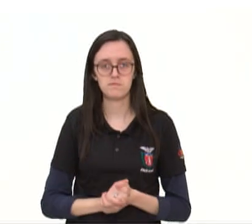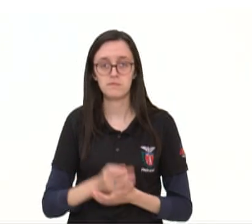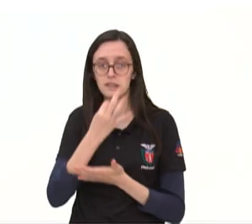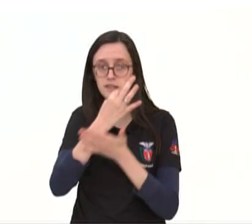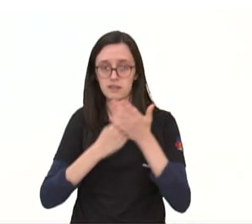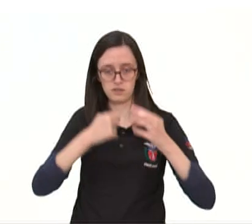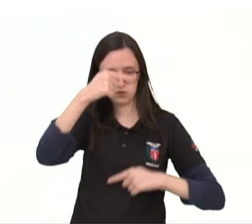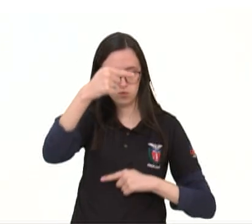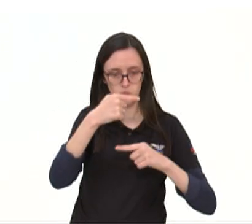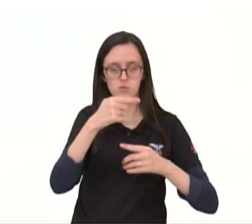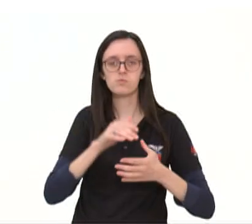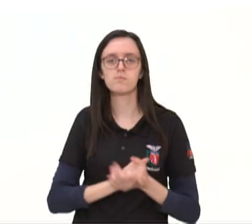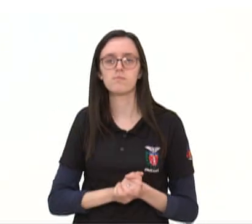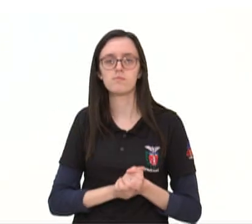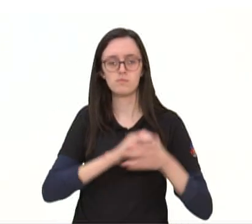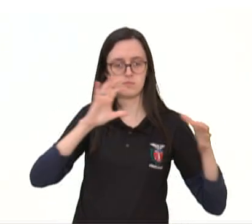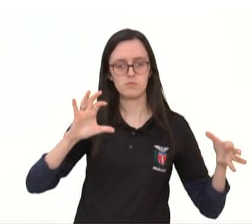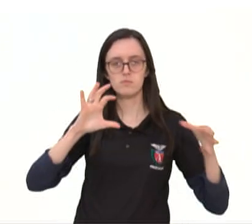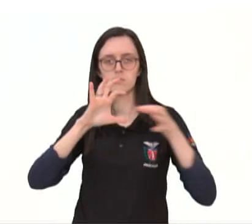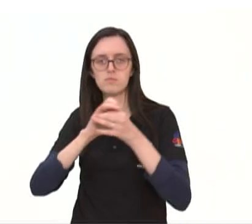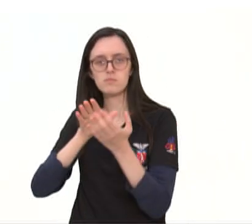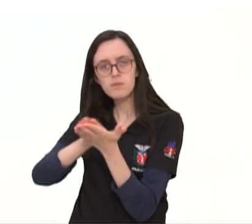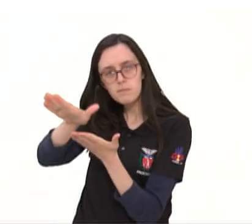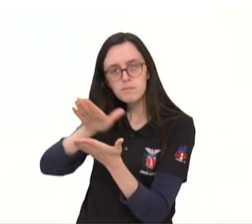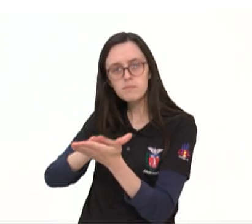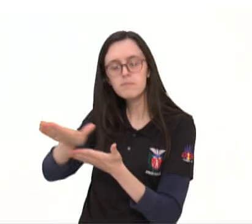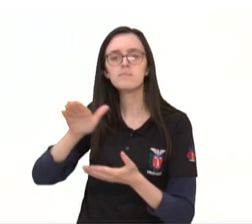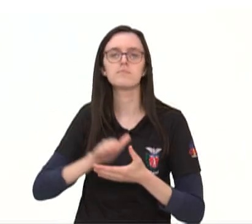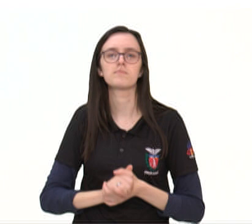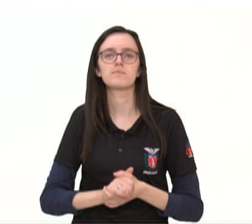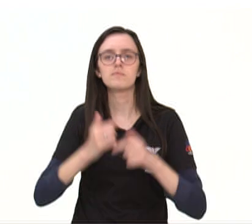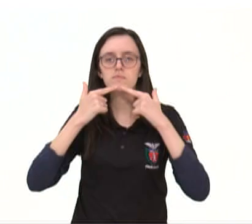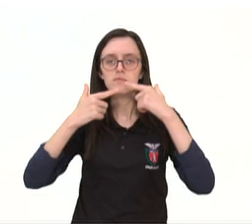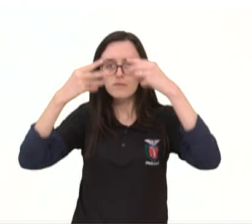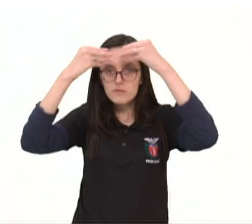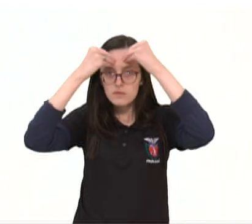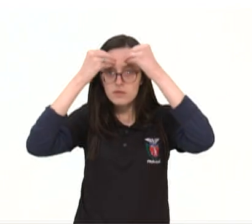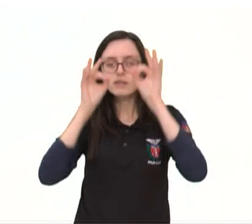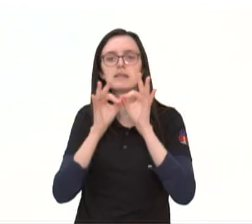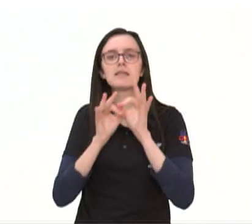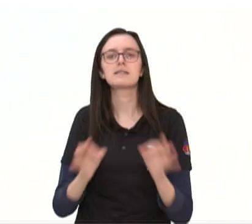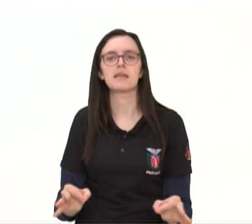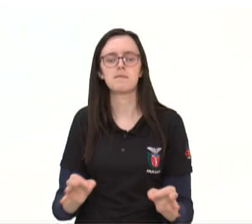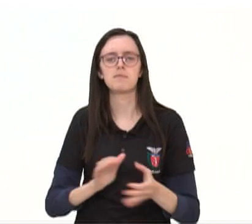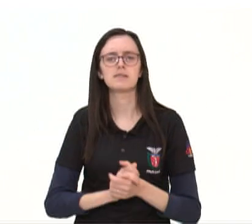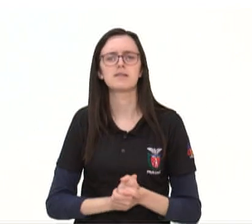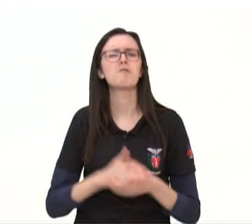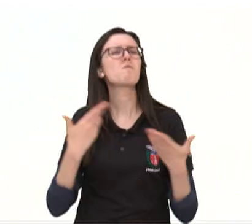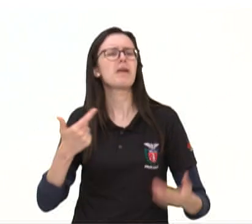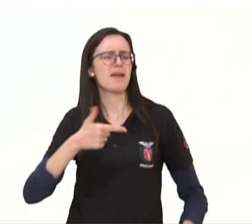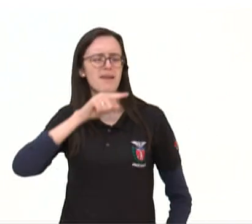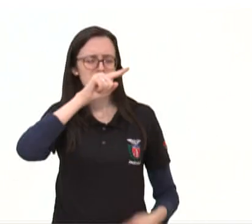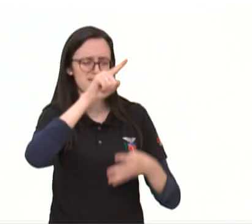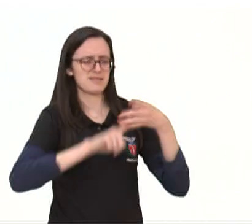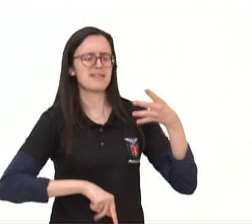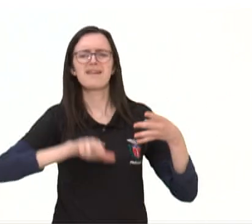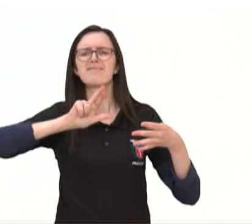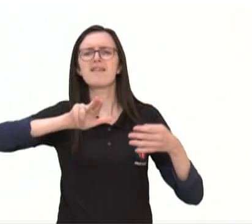curto, ligada à imprensa ou linguagem simples. O que eu não